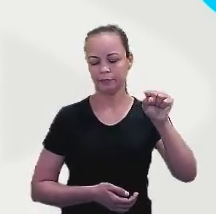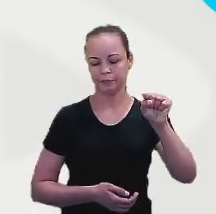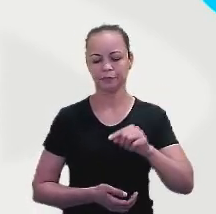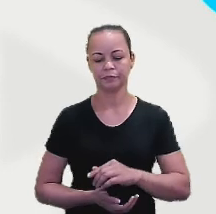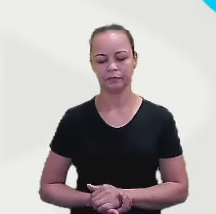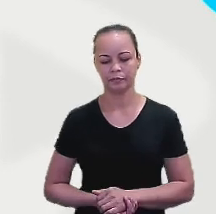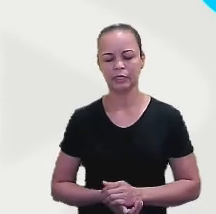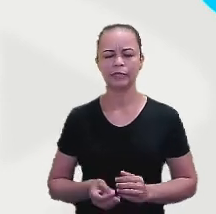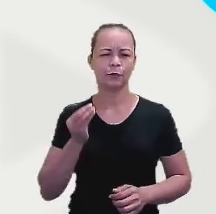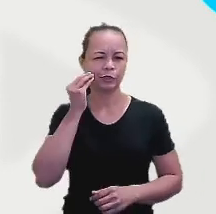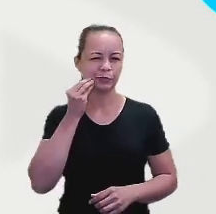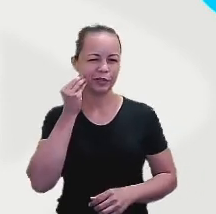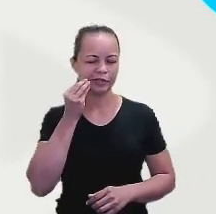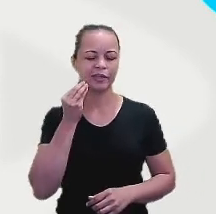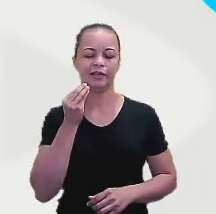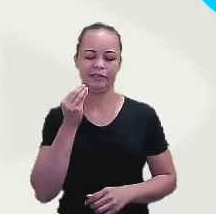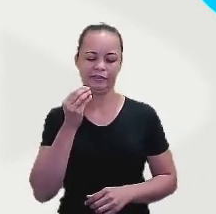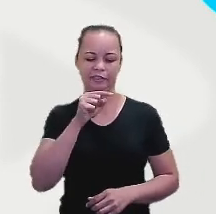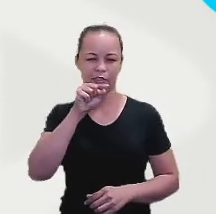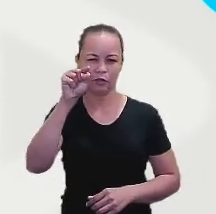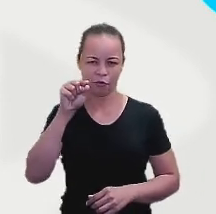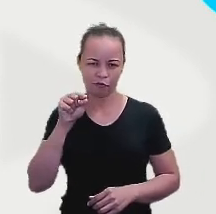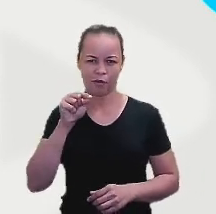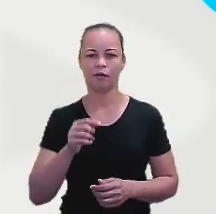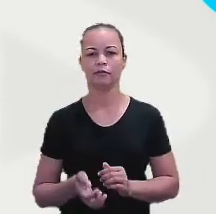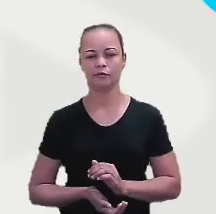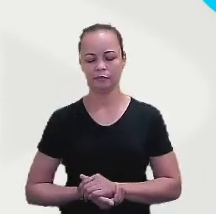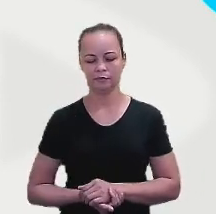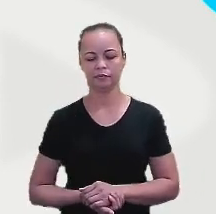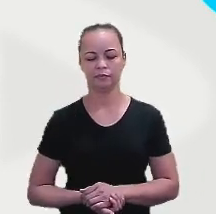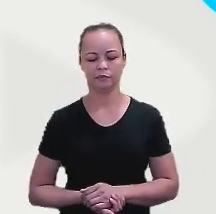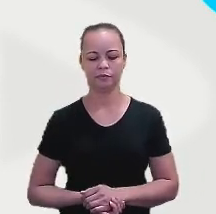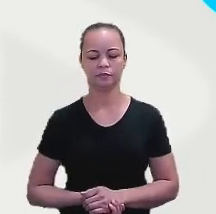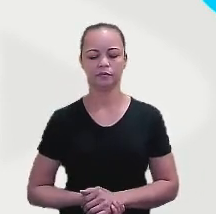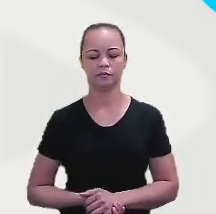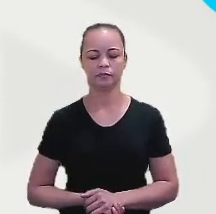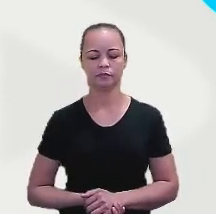A experiência, ó, circunflexo.